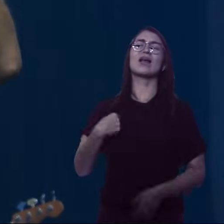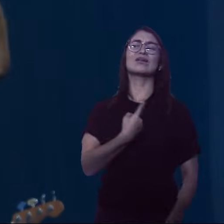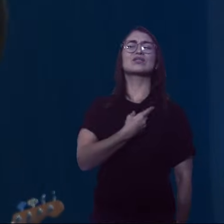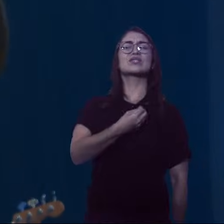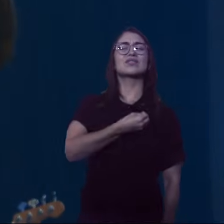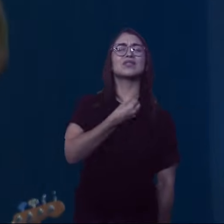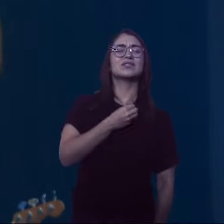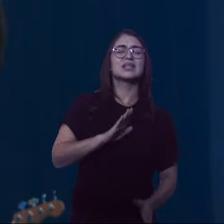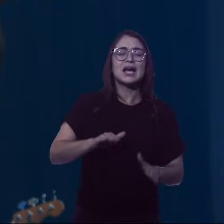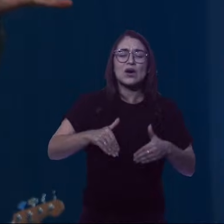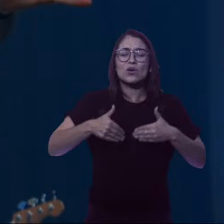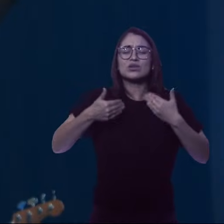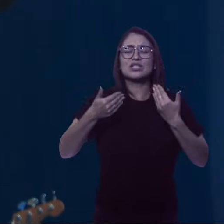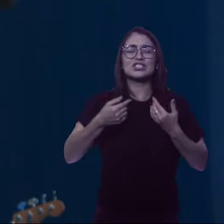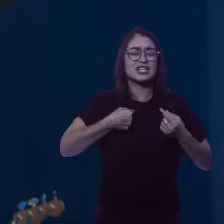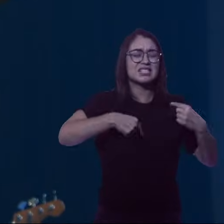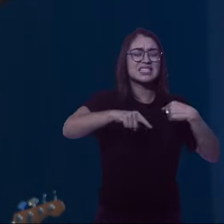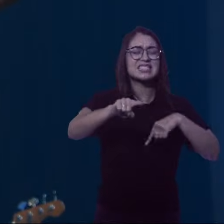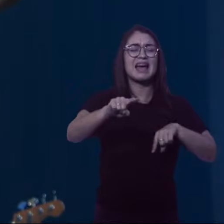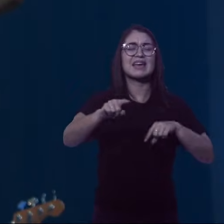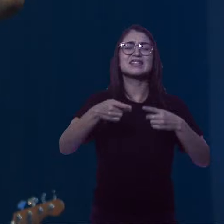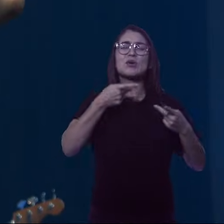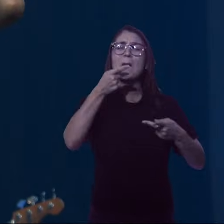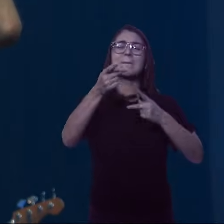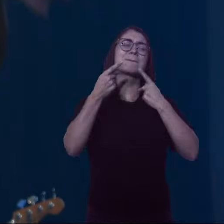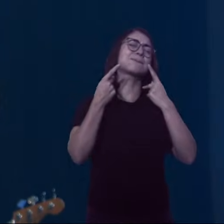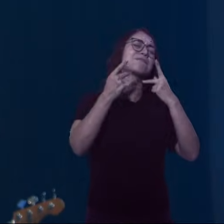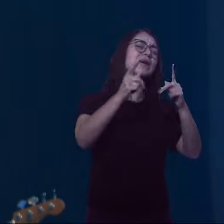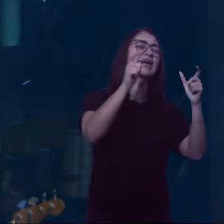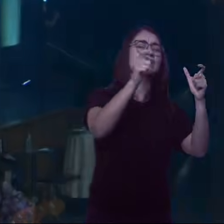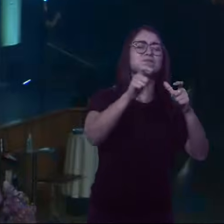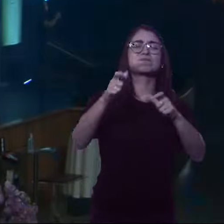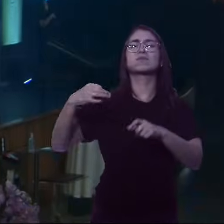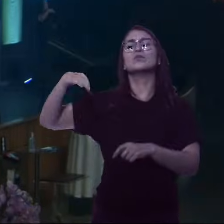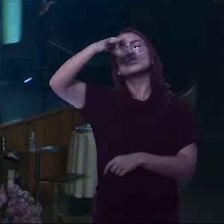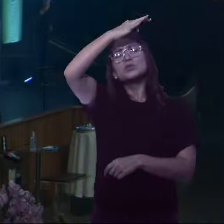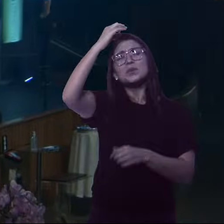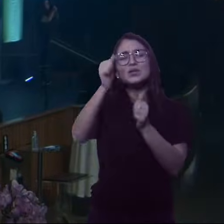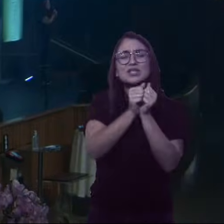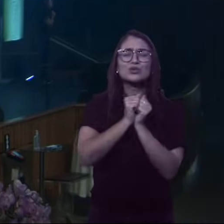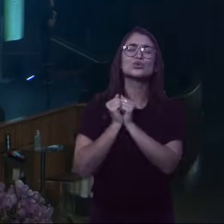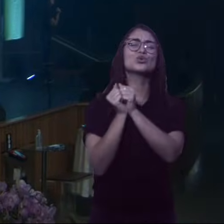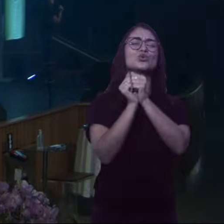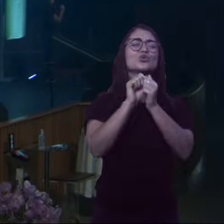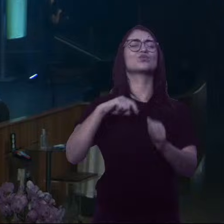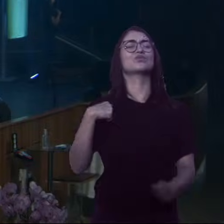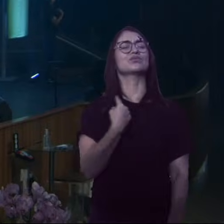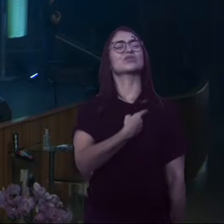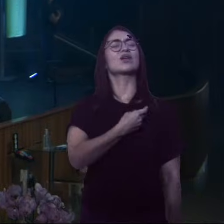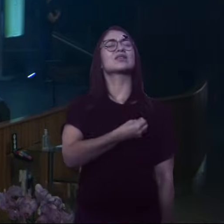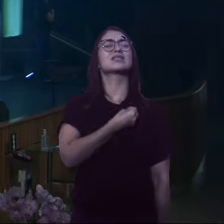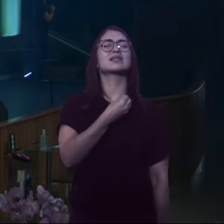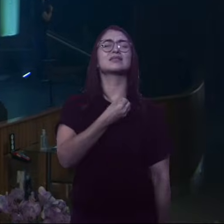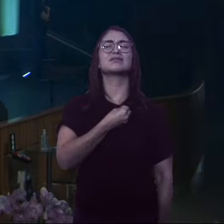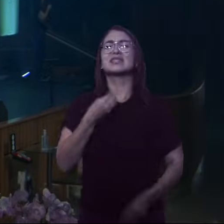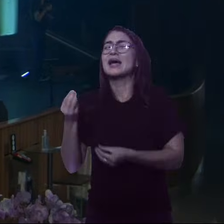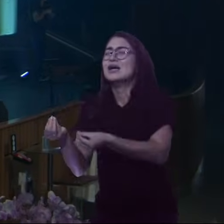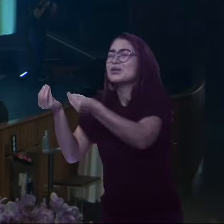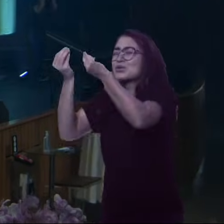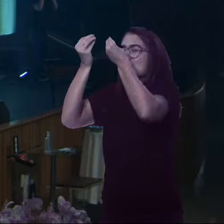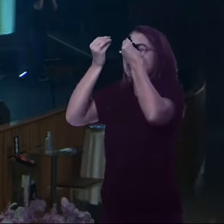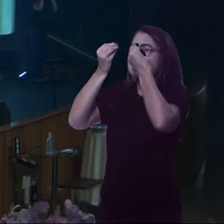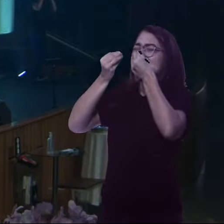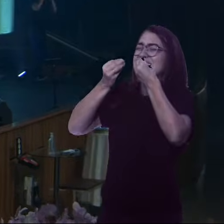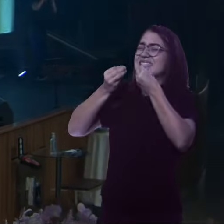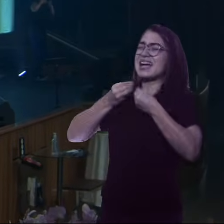nós entrarmos nos lugares, o Senhor chegue junto conosco, Deus. Pai, nos dá a força de Charles